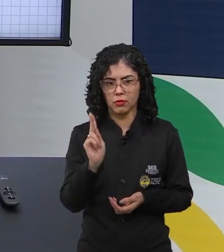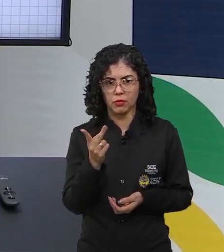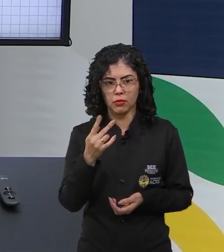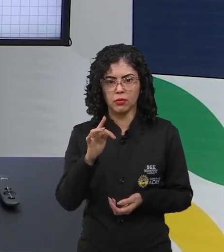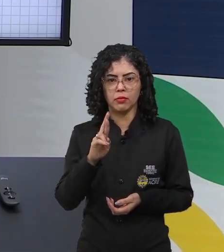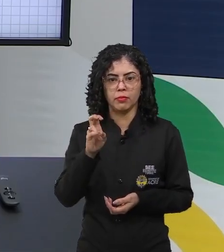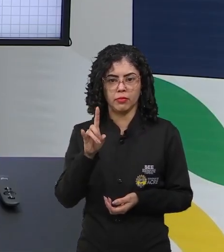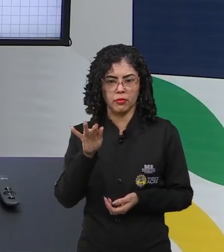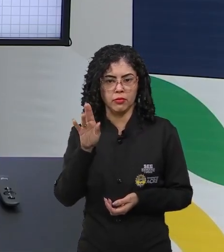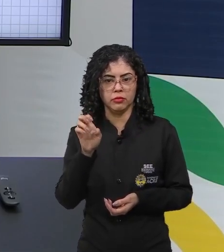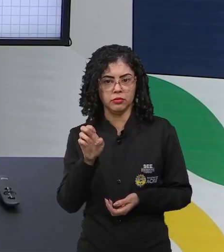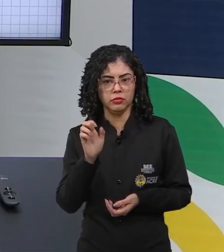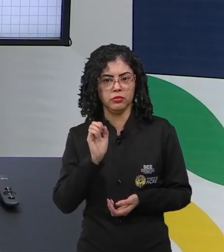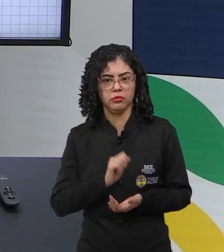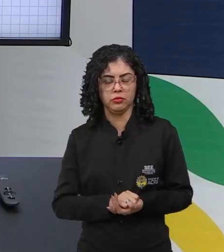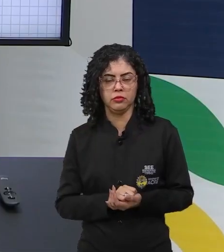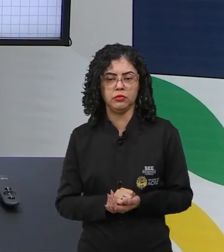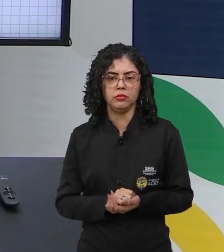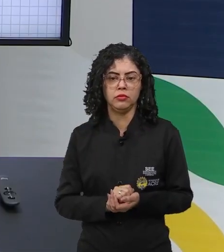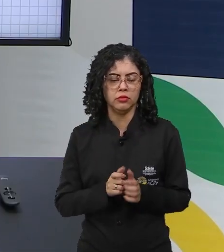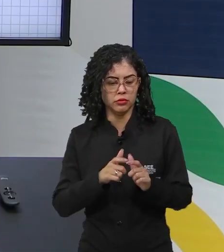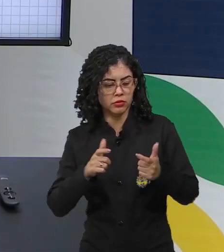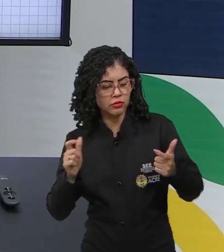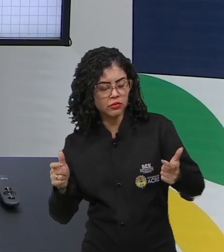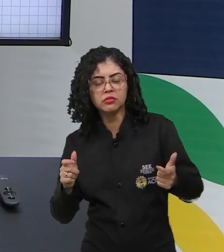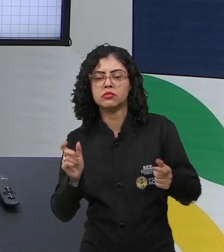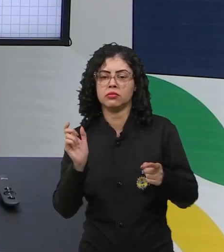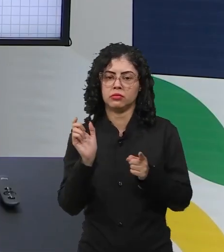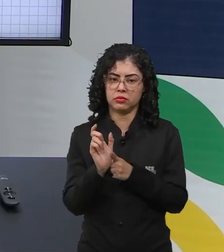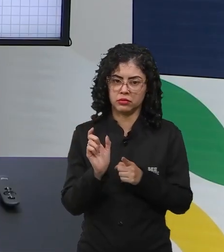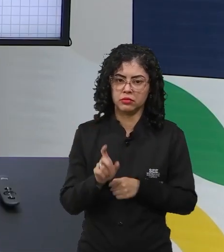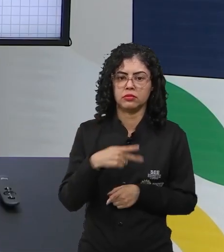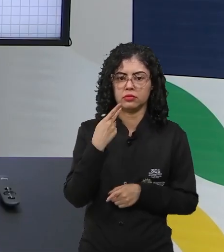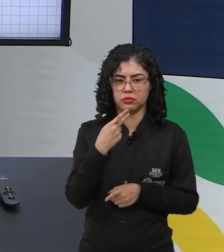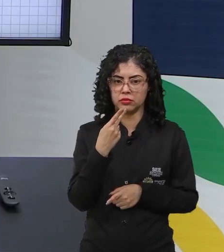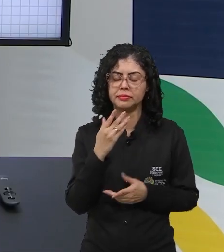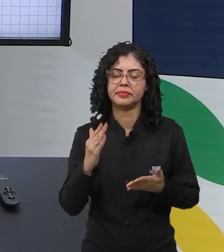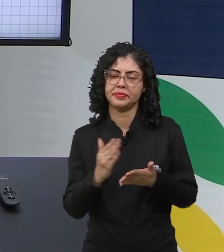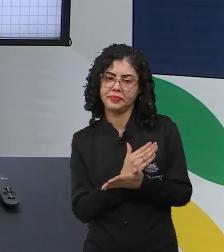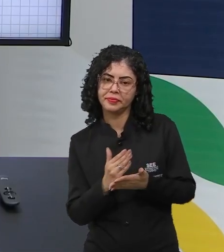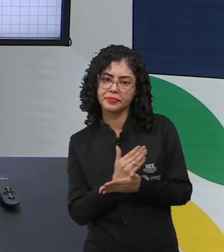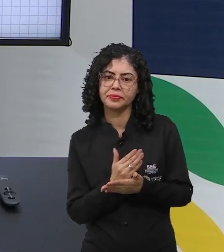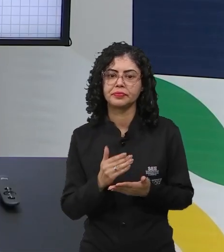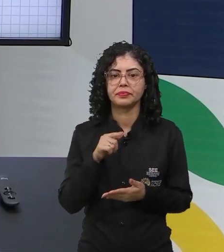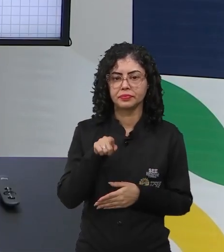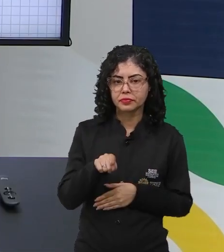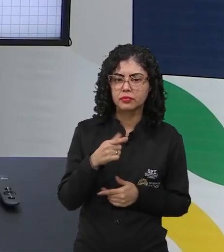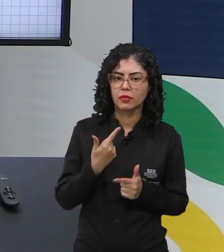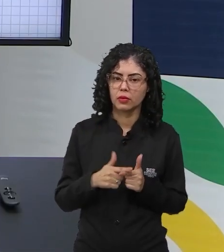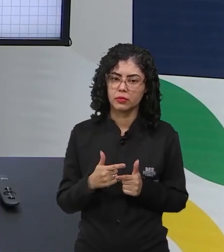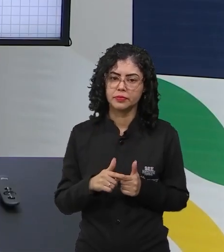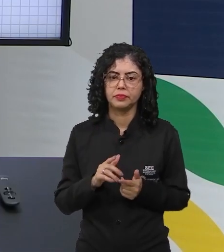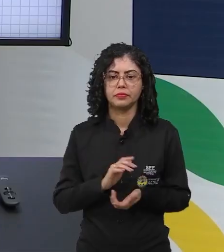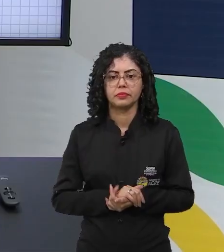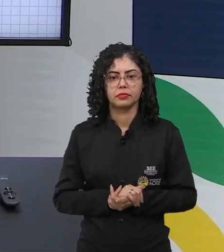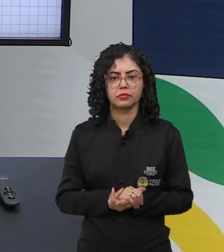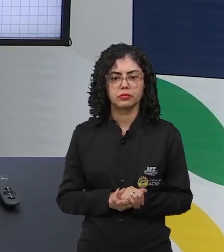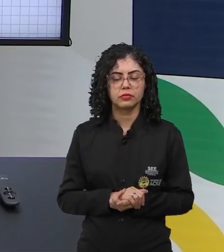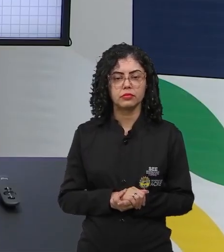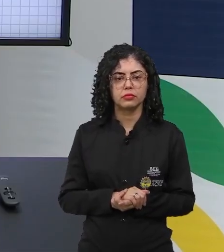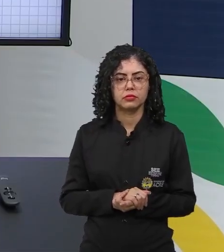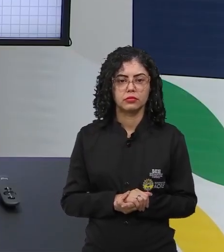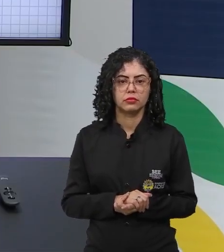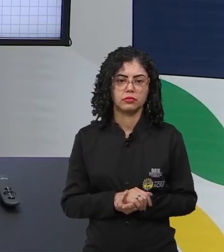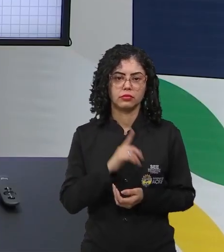É quando você causa um exagero da fala, quando você causa um exagero à situação. E aí, se você está